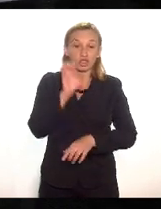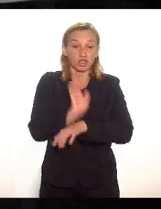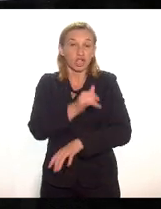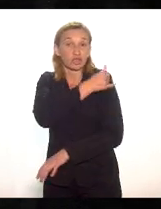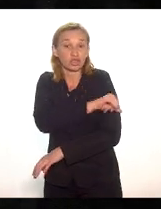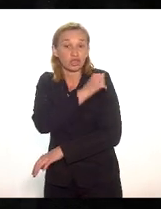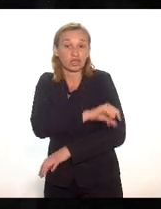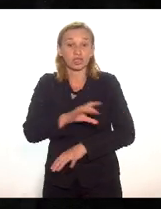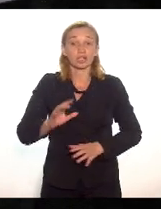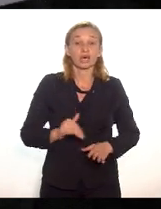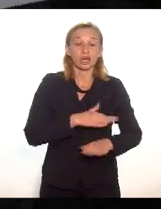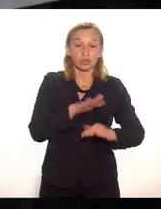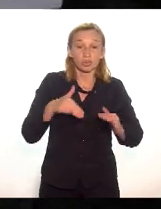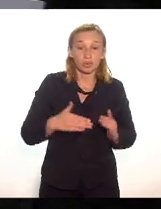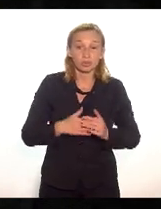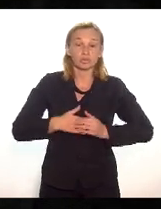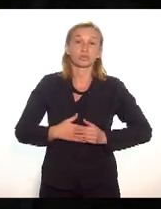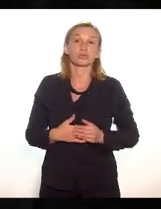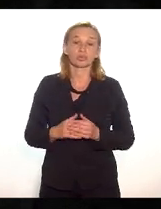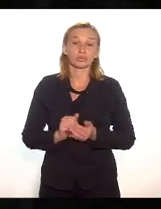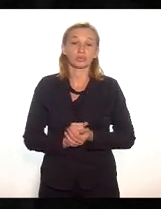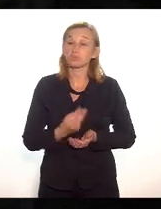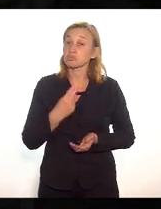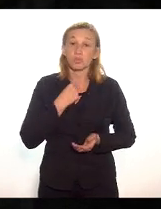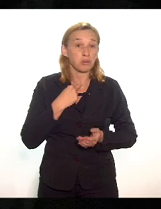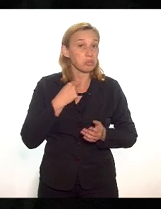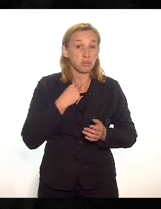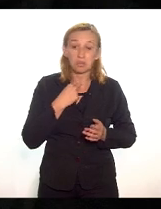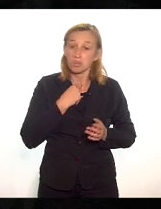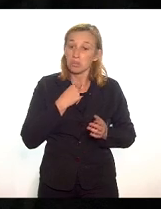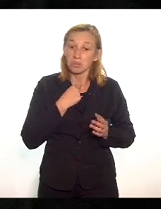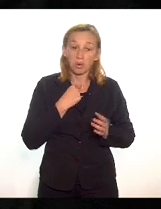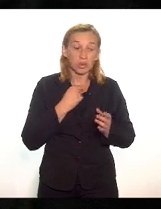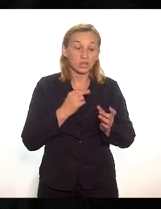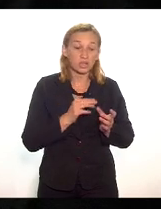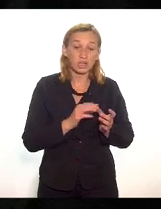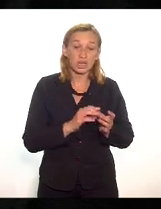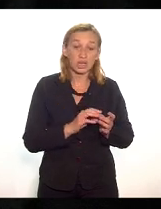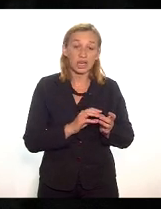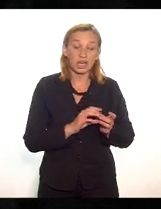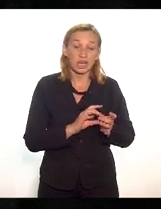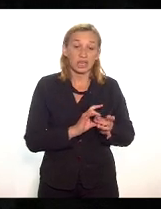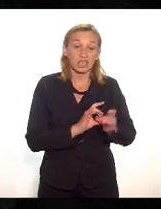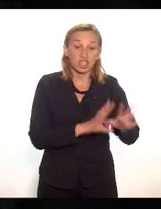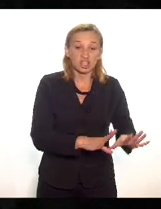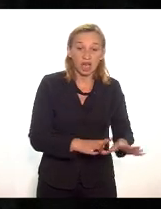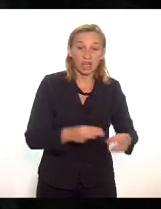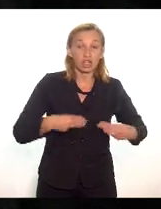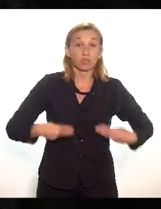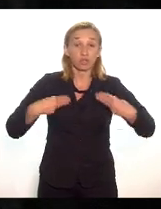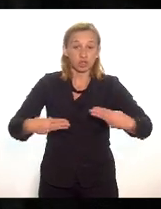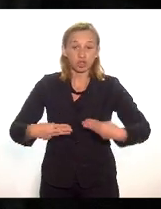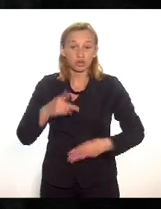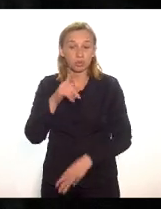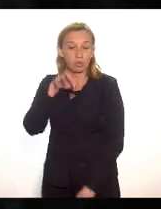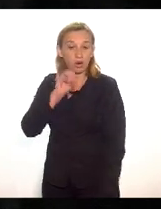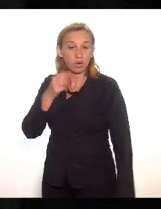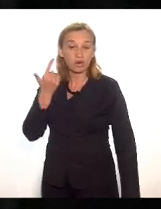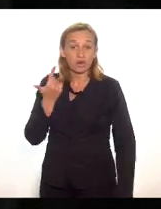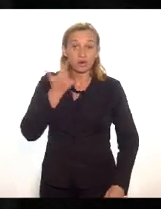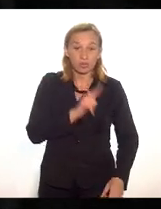da sua dignidade, que não pode se curvar às vontades do ministro Paulo Guedes, por uma SEDAI